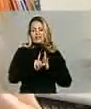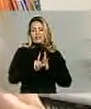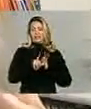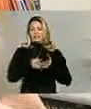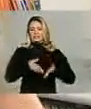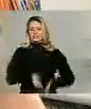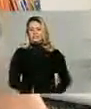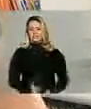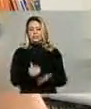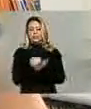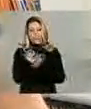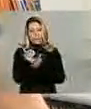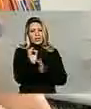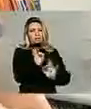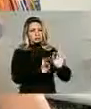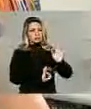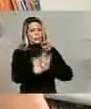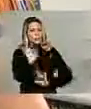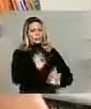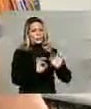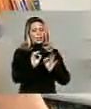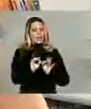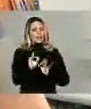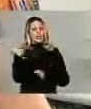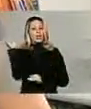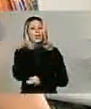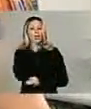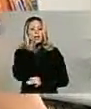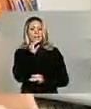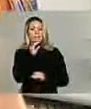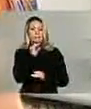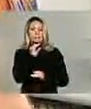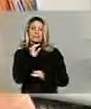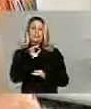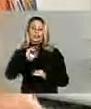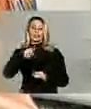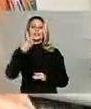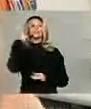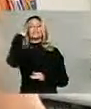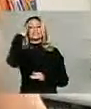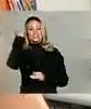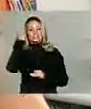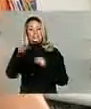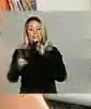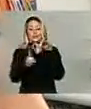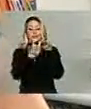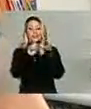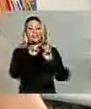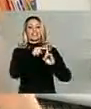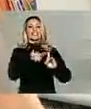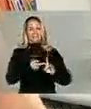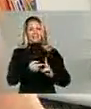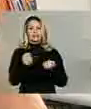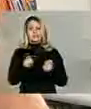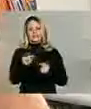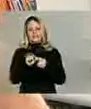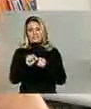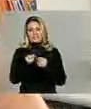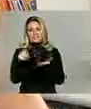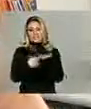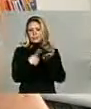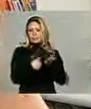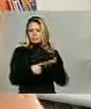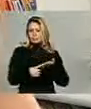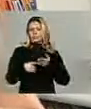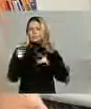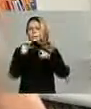que iniciem o pré-natal cedo, logo depois de saberem que estão grávidas, já agendem uma